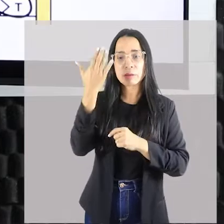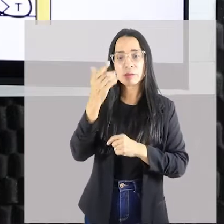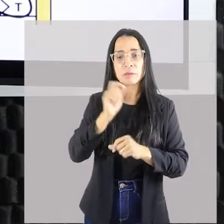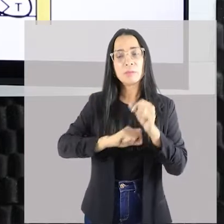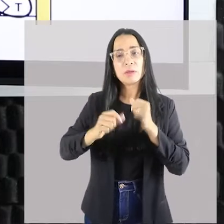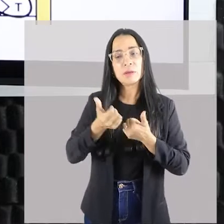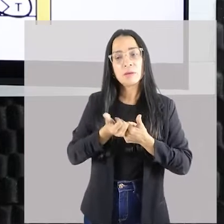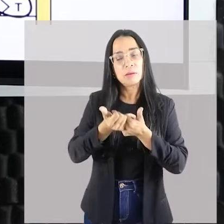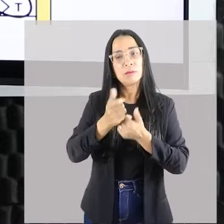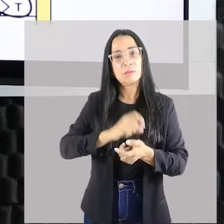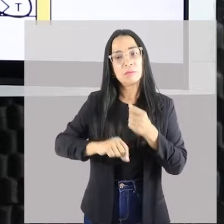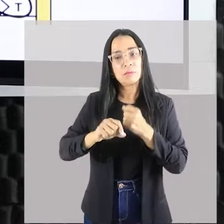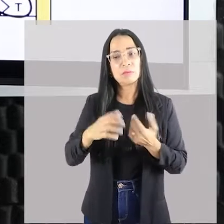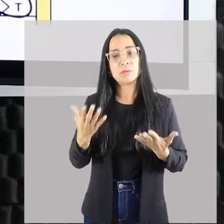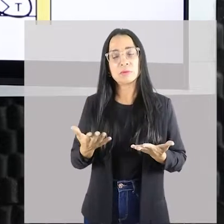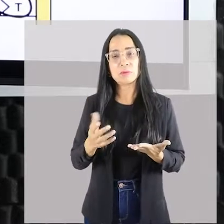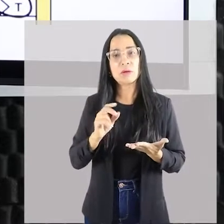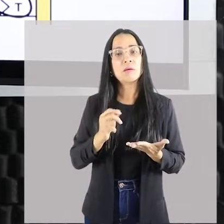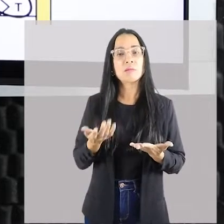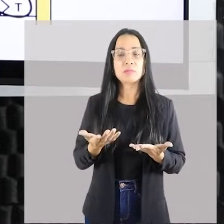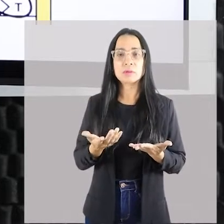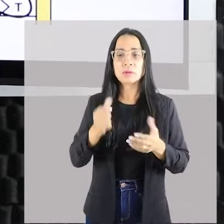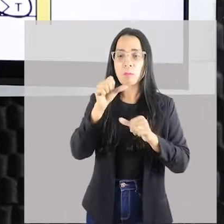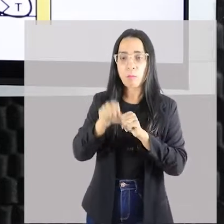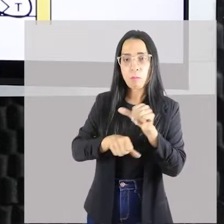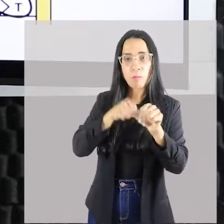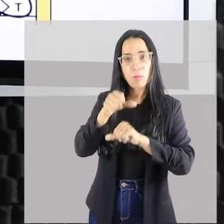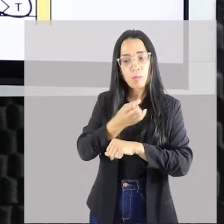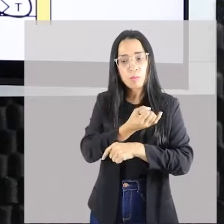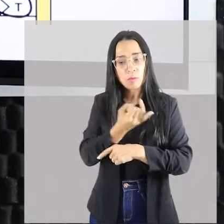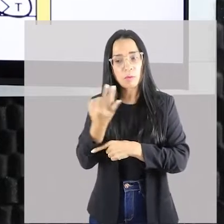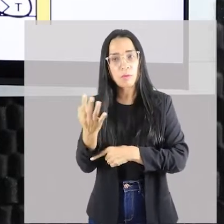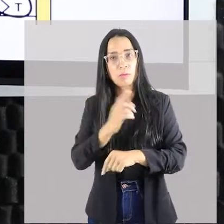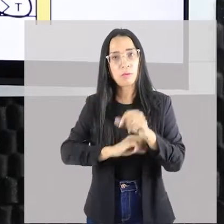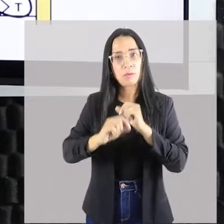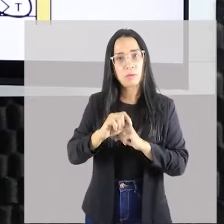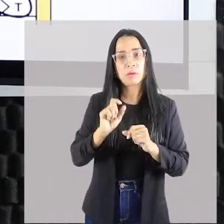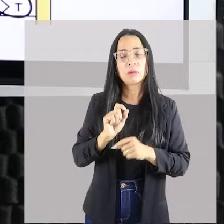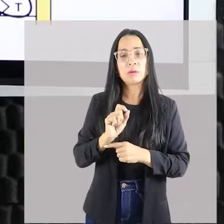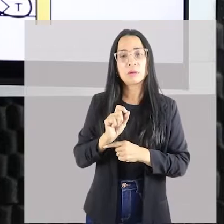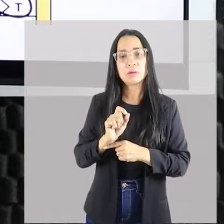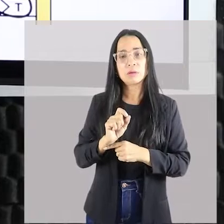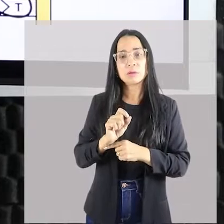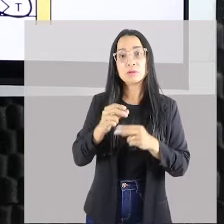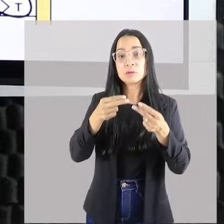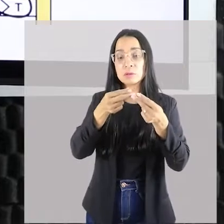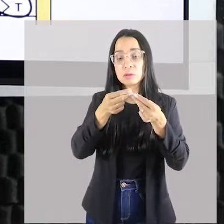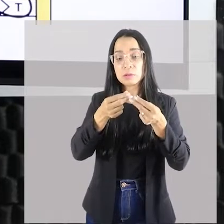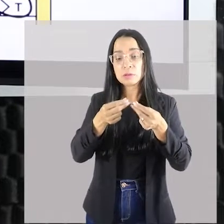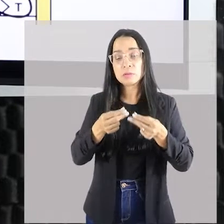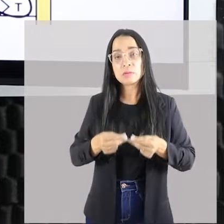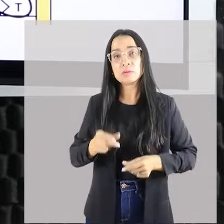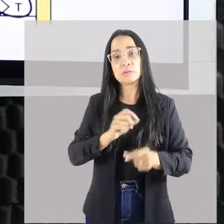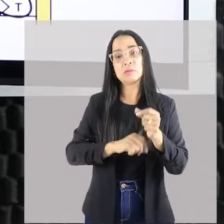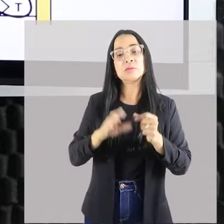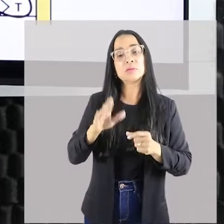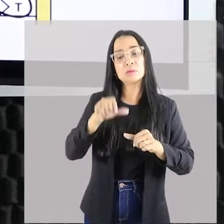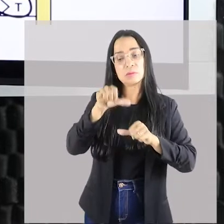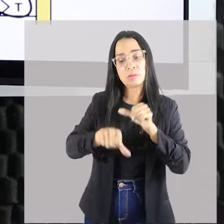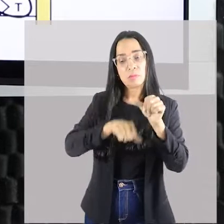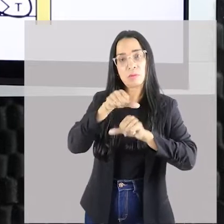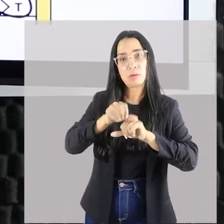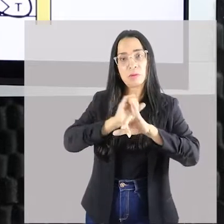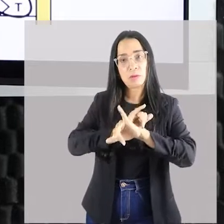uma substituição, gente, mesmo que não altere a quantidade, né, ali de nucleotídeos, eu já estou mudando